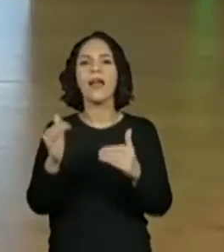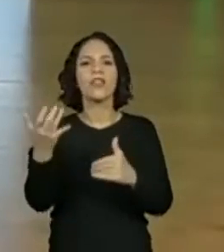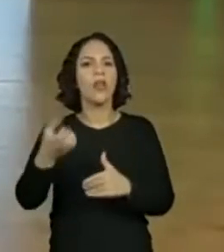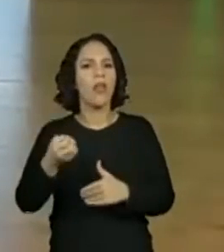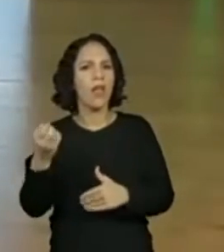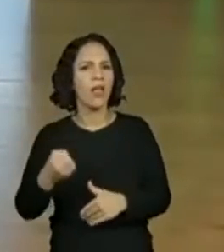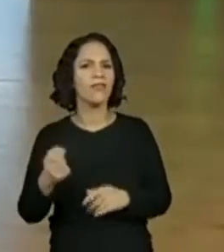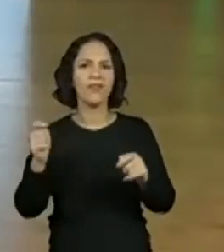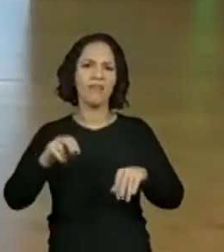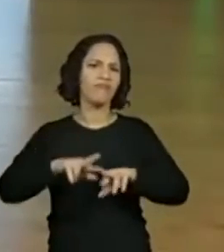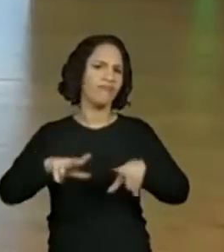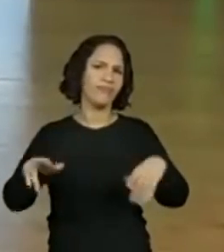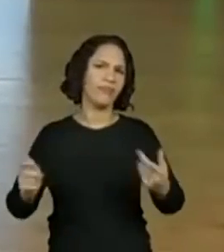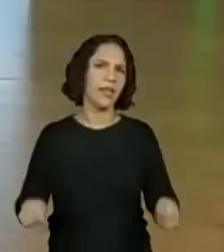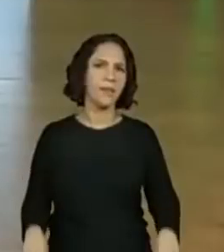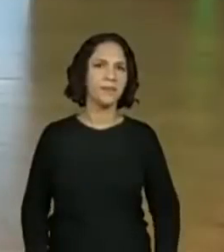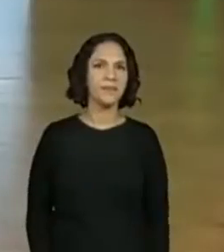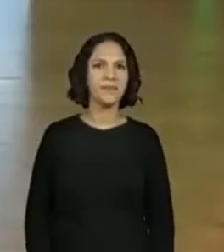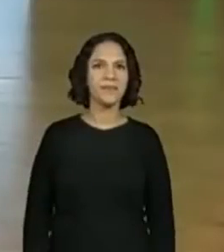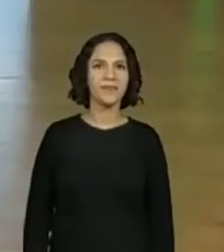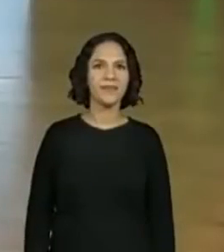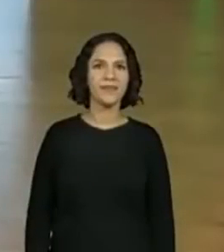Um cubo, né? Então, olha lá.